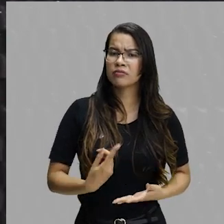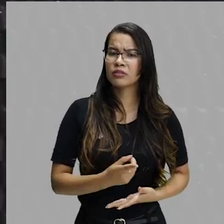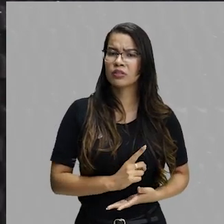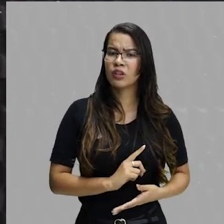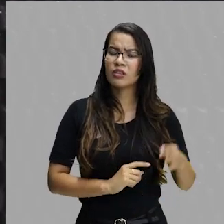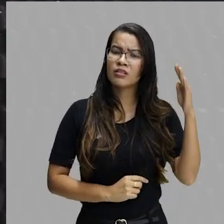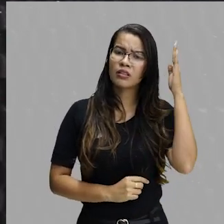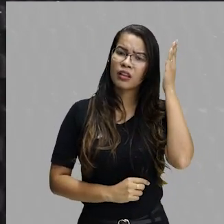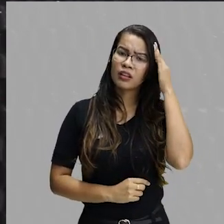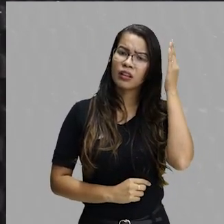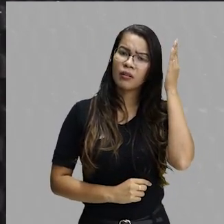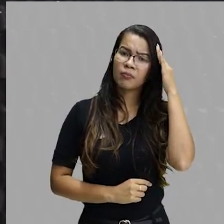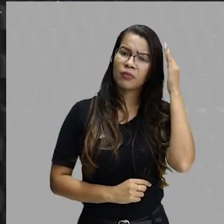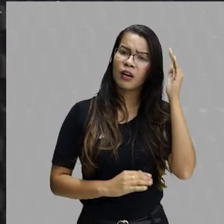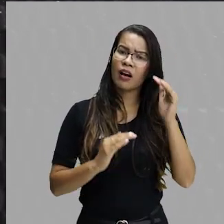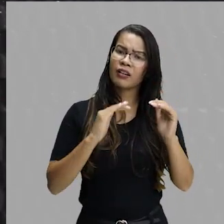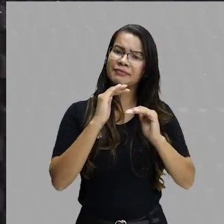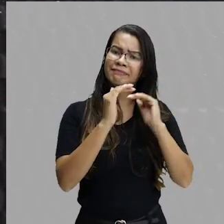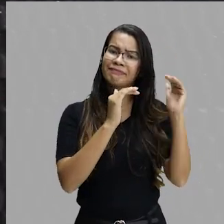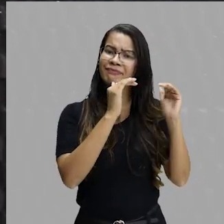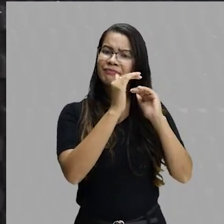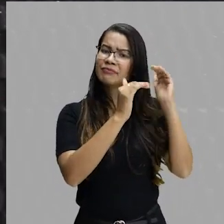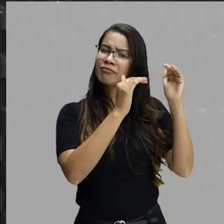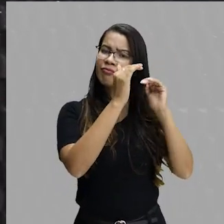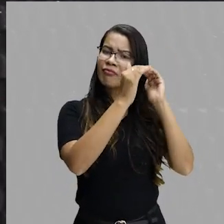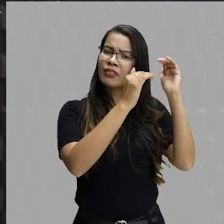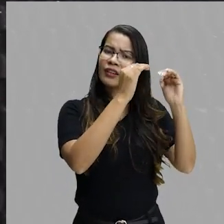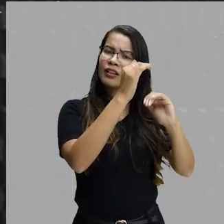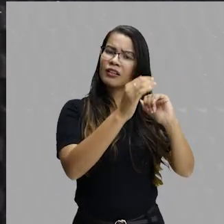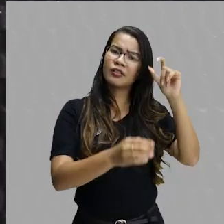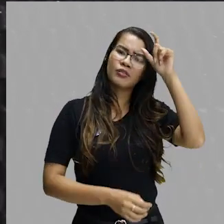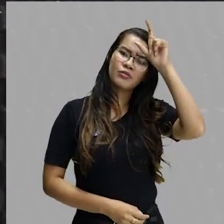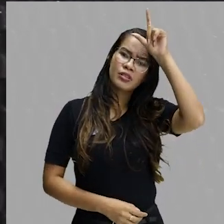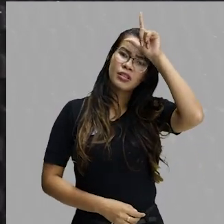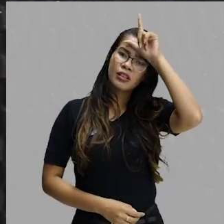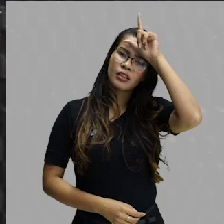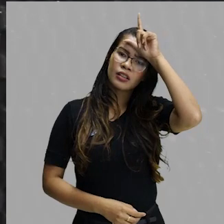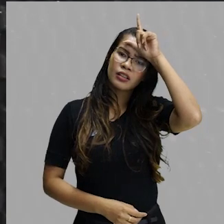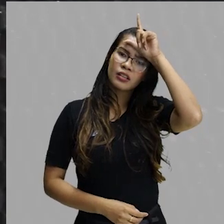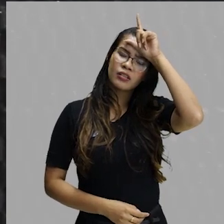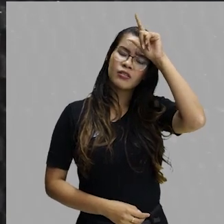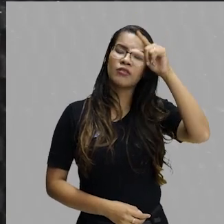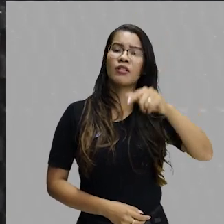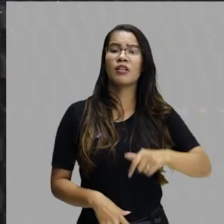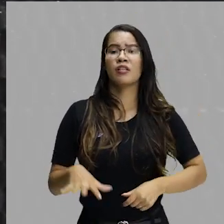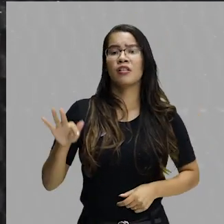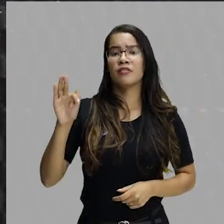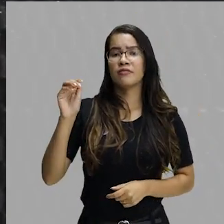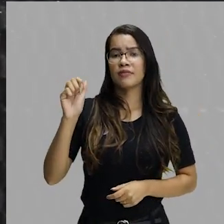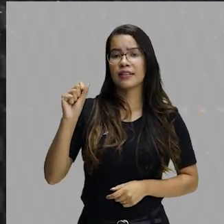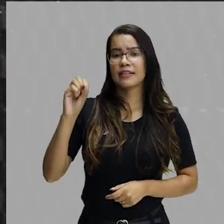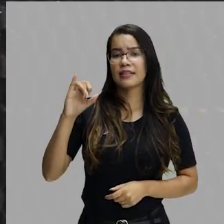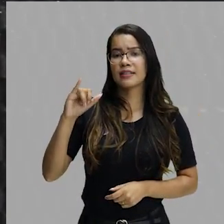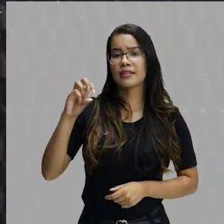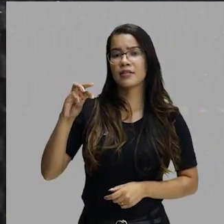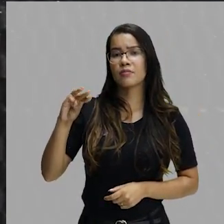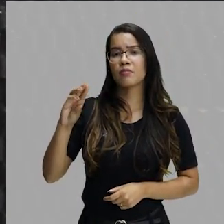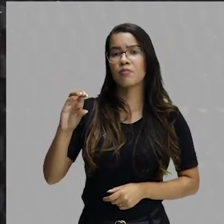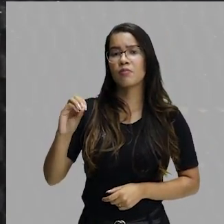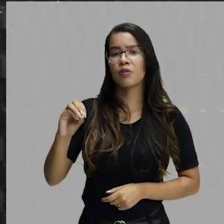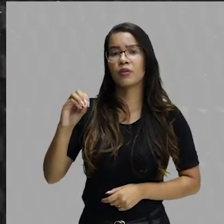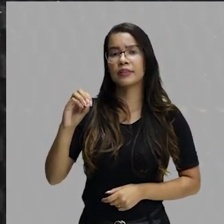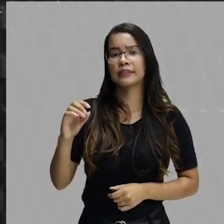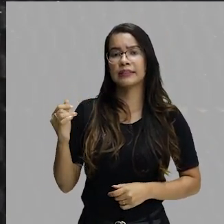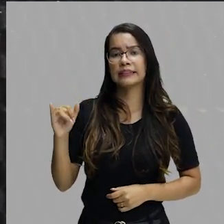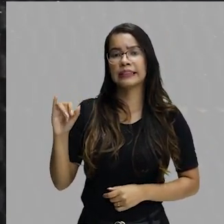compreendermos a escalada desses líderes do fascismo italiano e do nazismo alemão nesse período entre